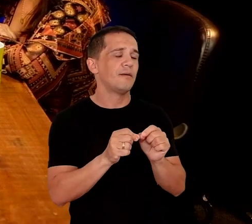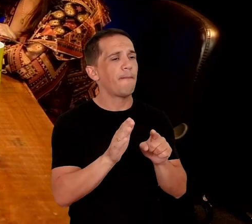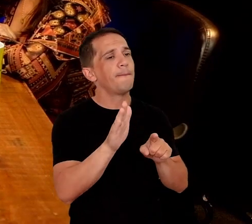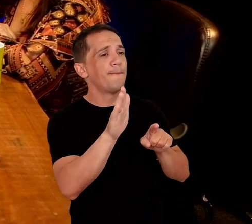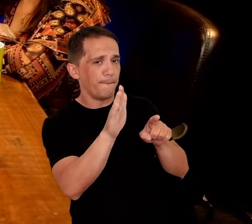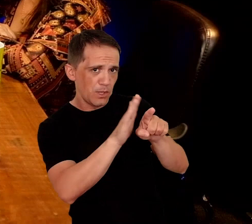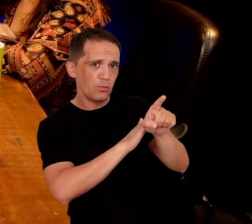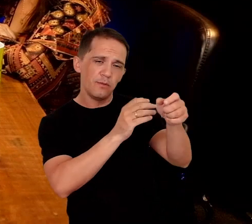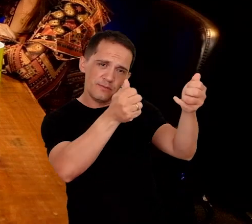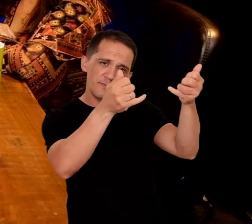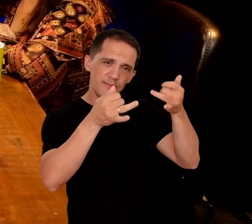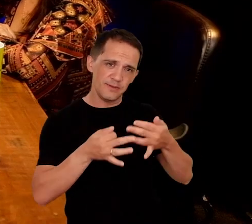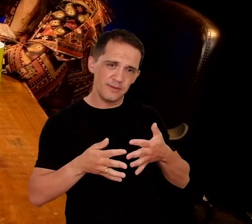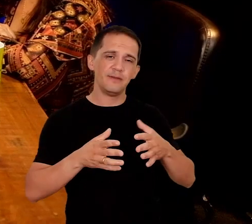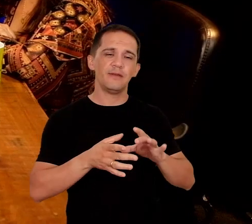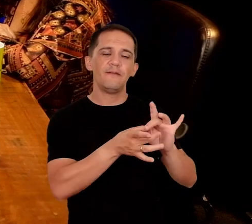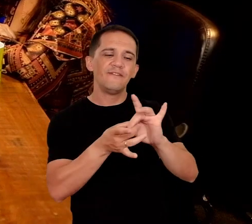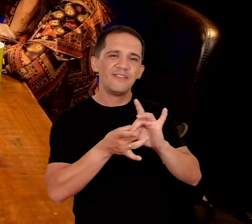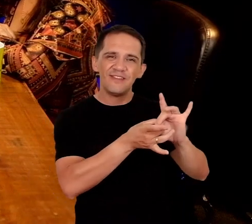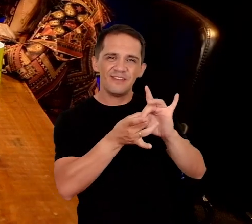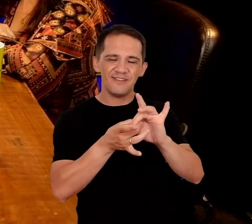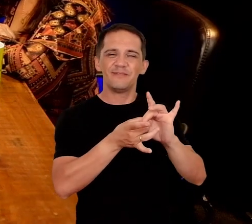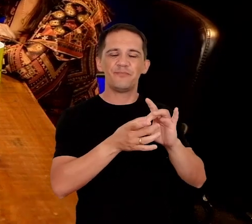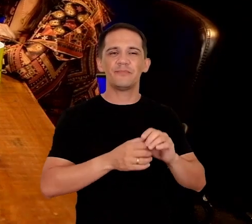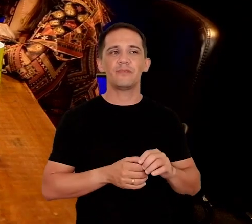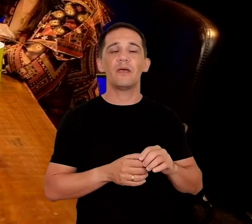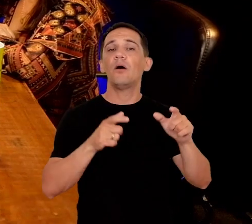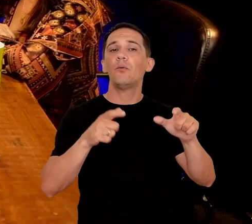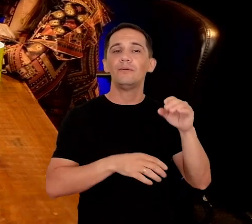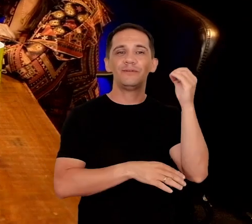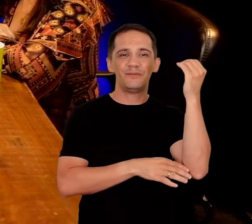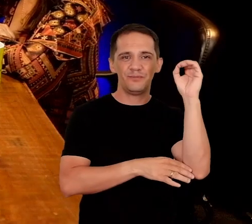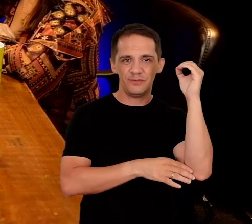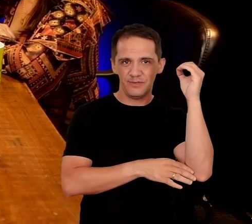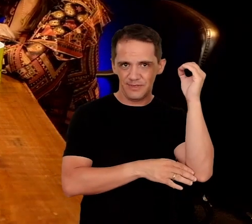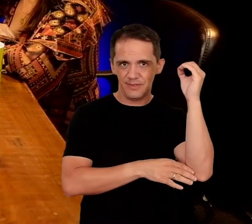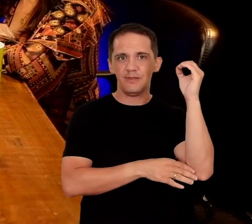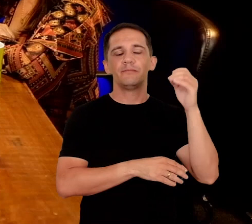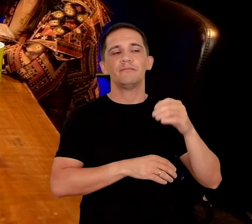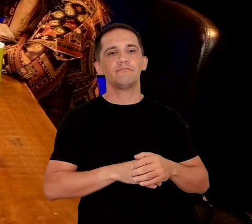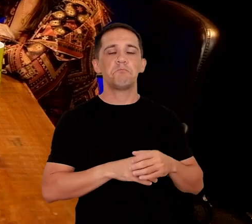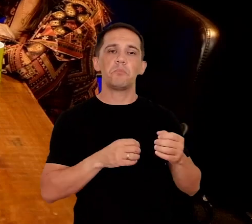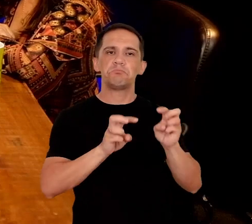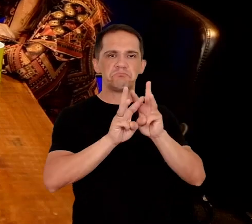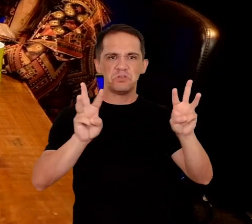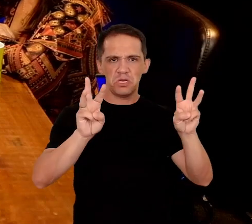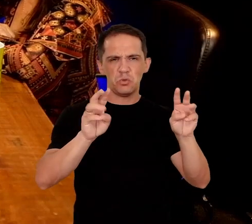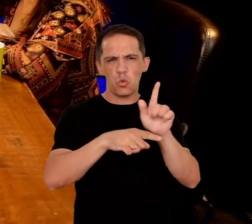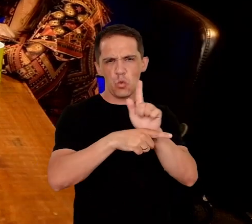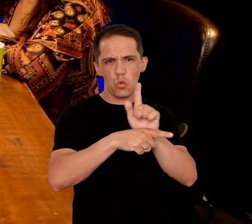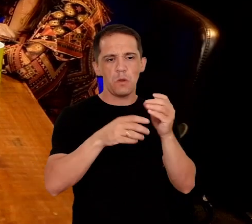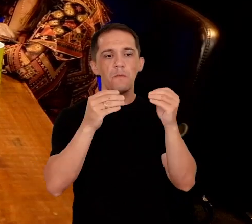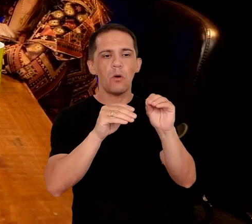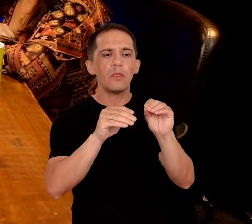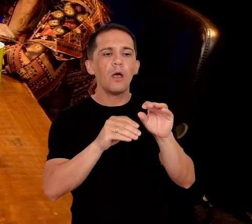Agora não vou lembrar ali a sigla, tá? Mas a FENES, sinal FENES, ali em Porto Alegre, ligando, né? Colocando FENES Porto Alegre, liga para